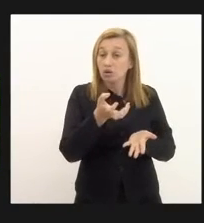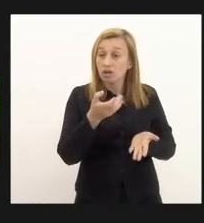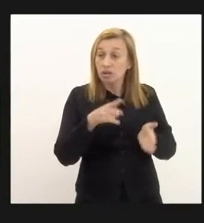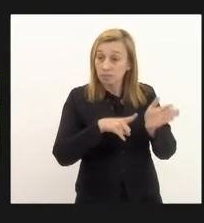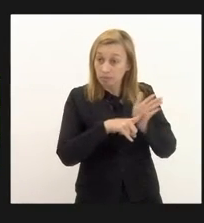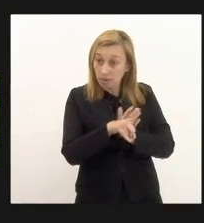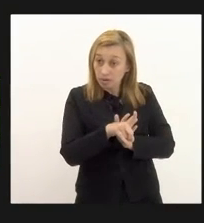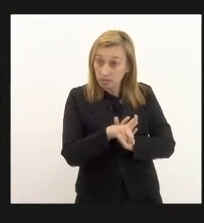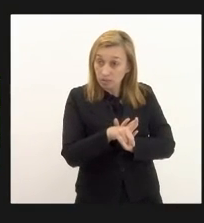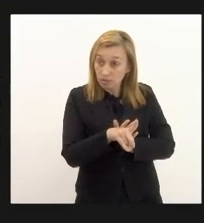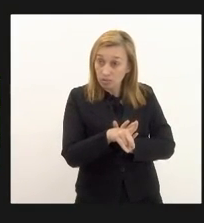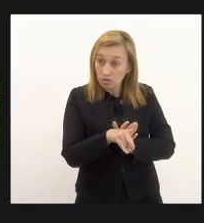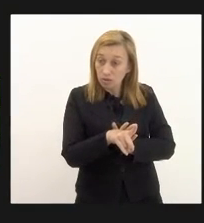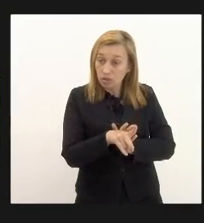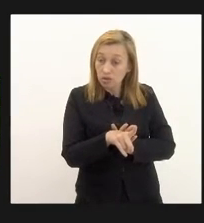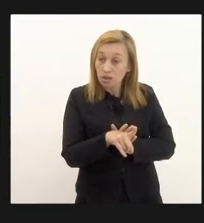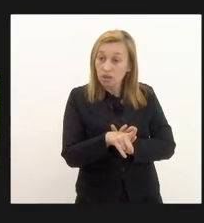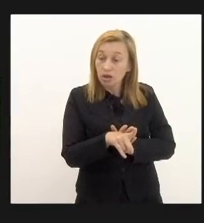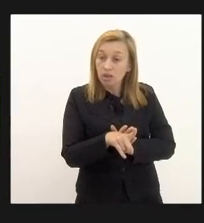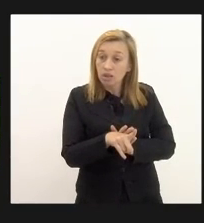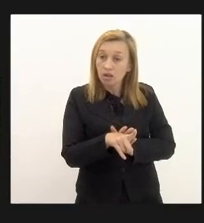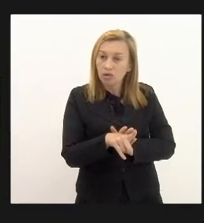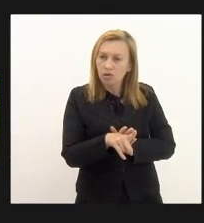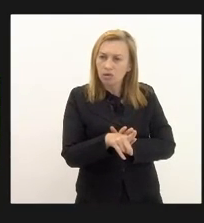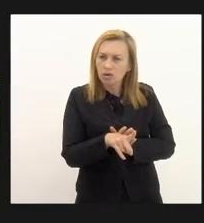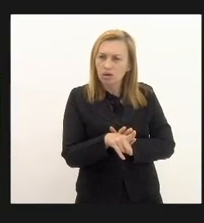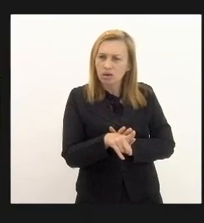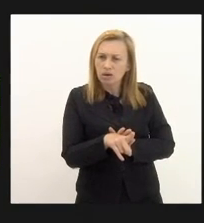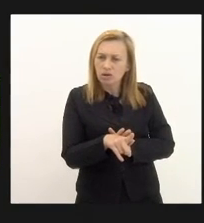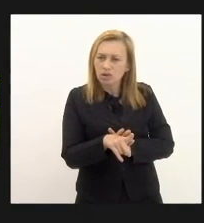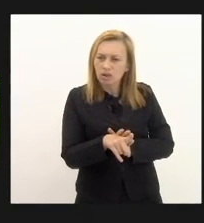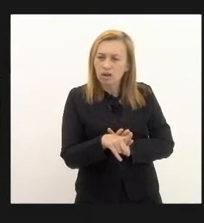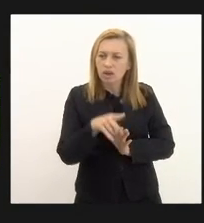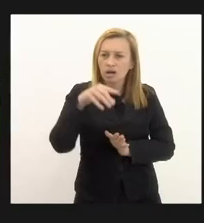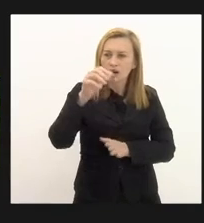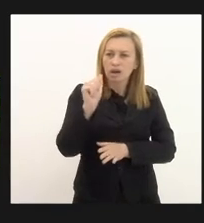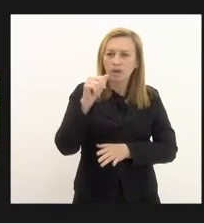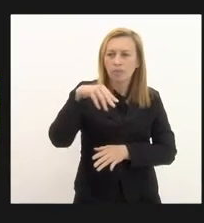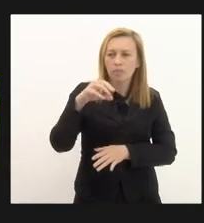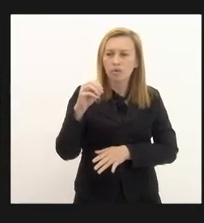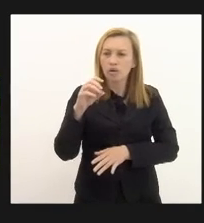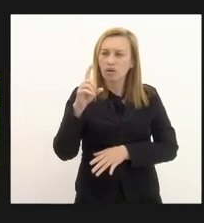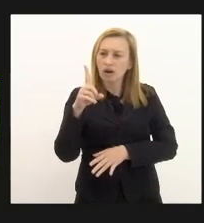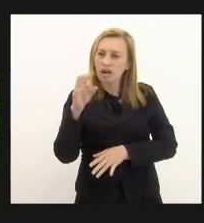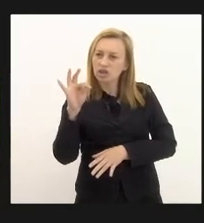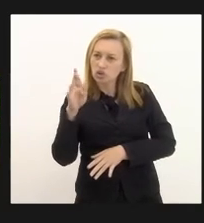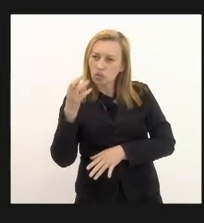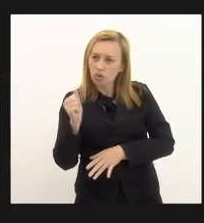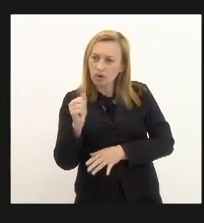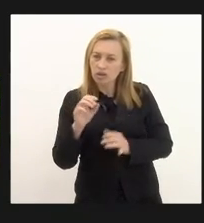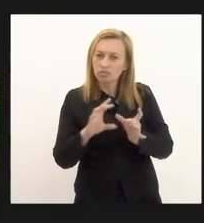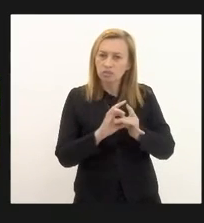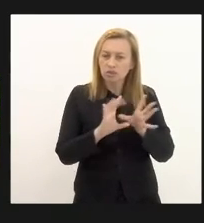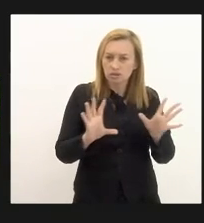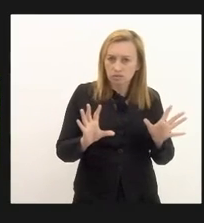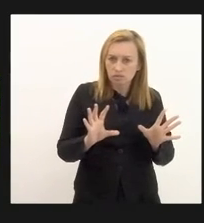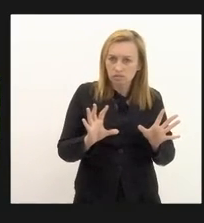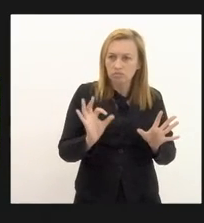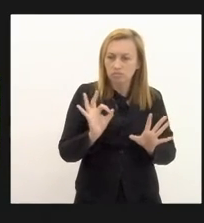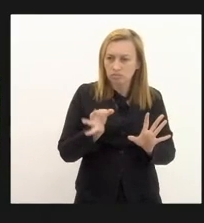queria perguntar para senhora conseguinte a moratória ela é uma disposição legal